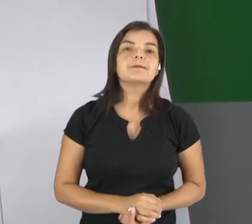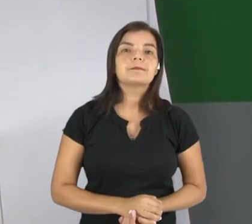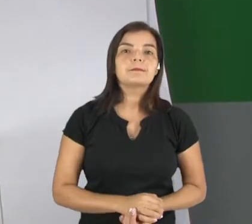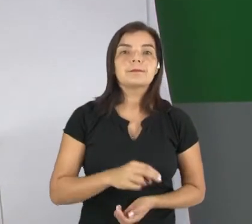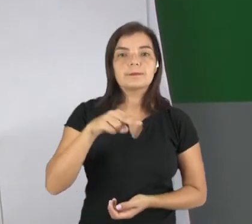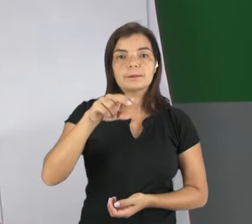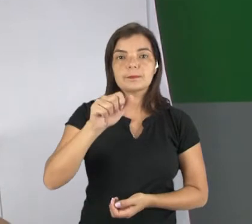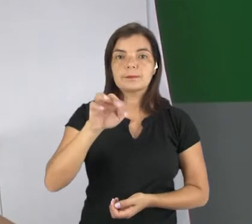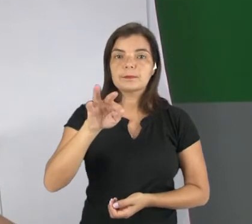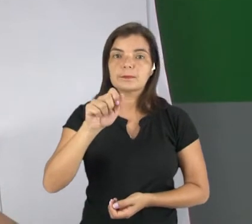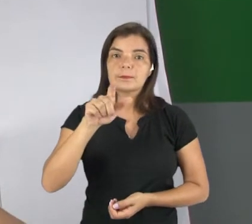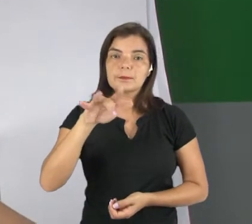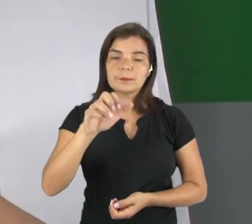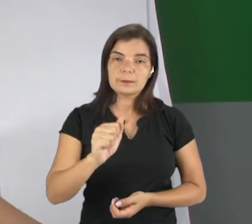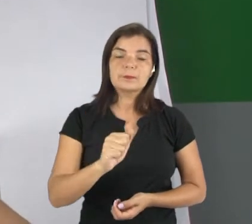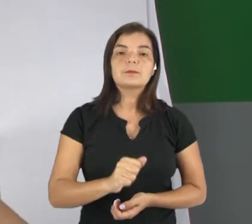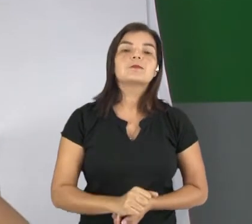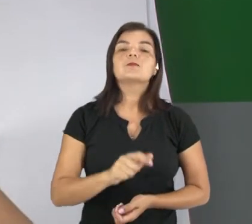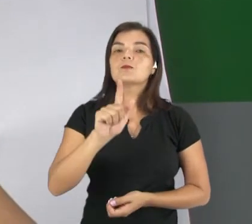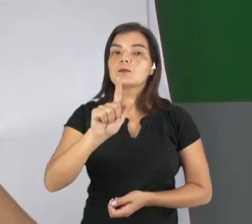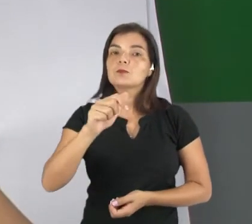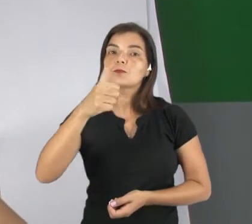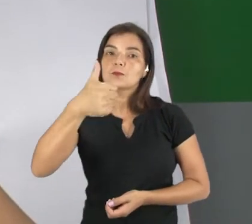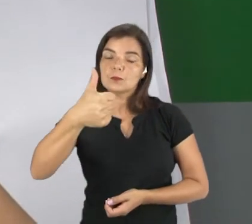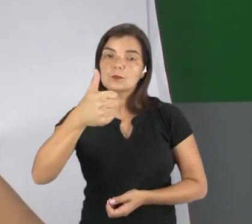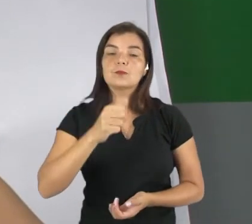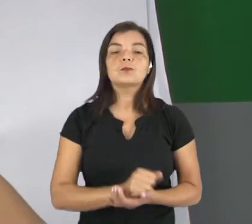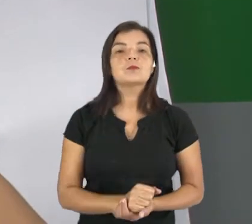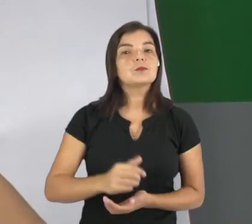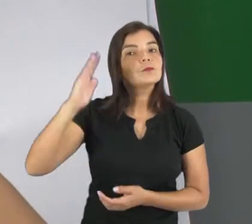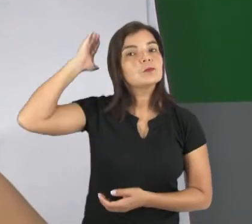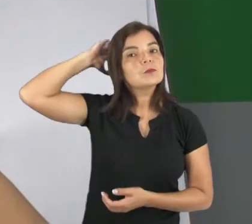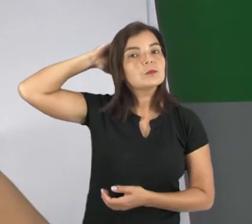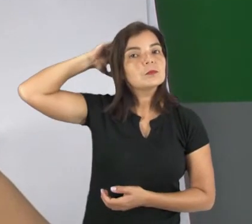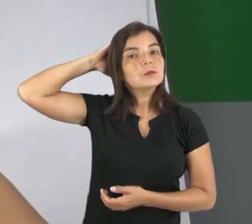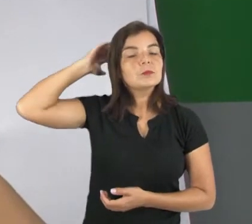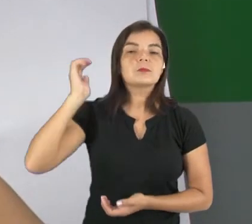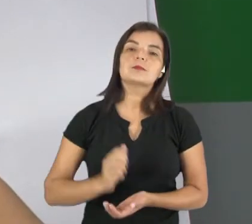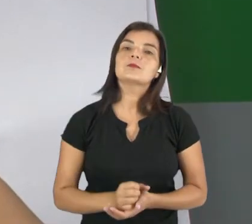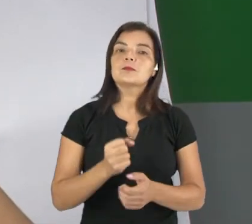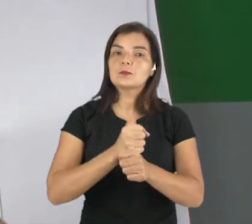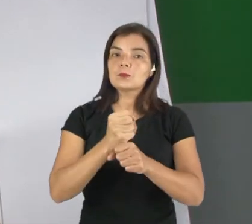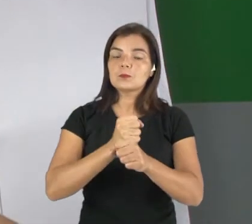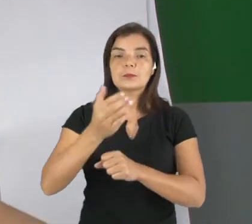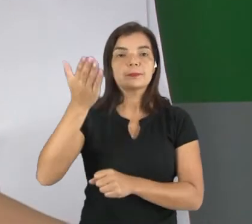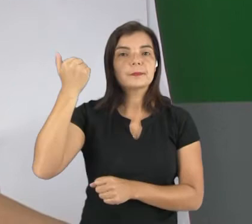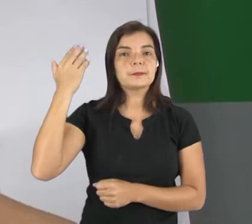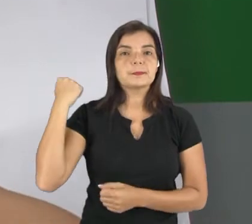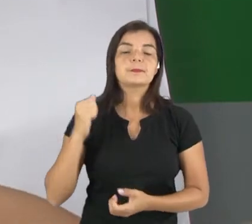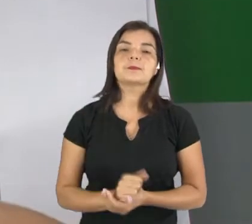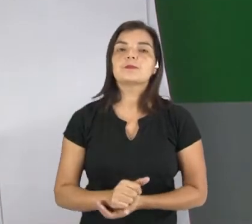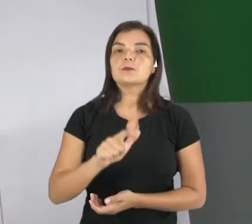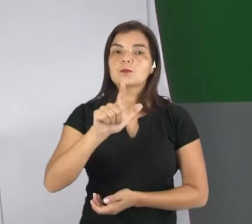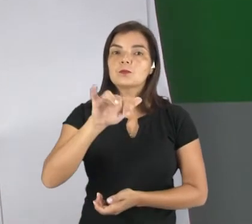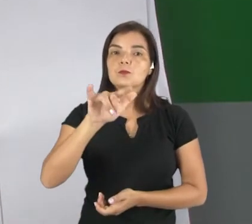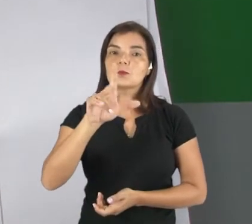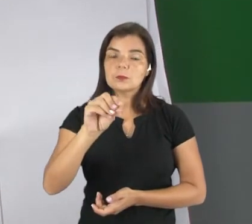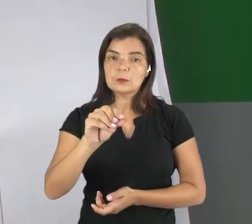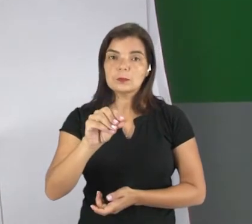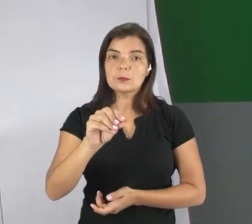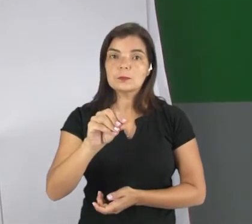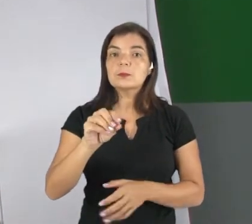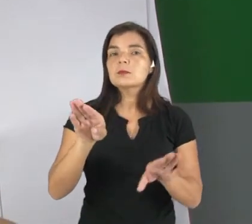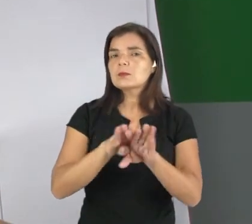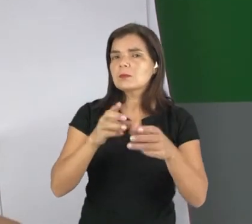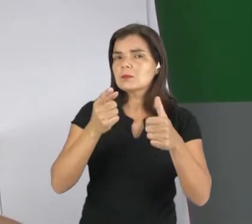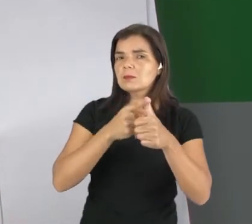Natália Filipim, G1, Paraná, Curitiba e a data, ano passado, ok? O lead, do caso, seria essa primeira